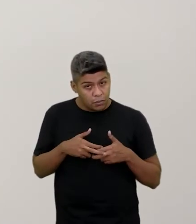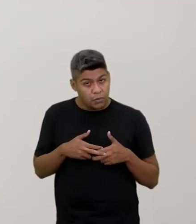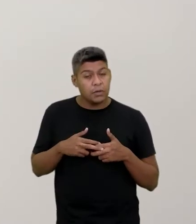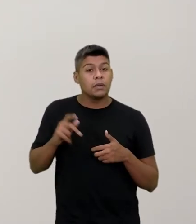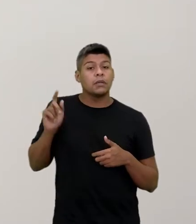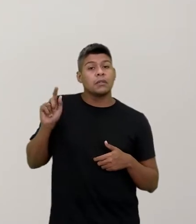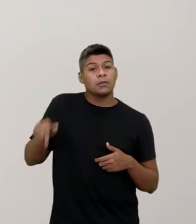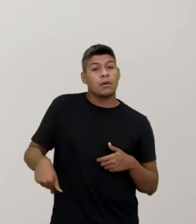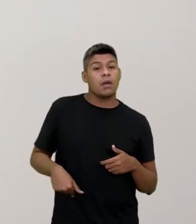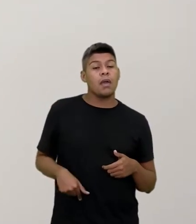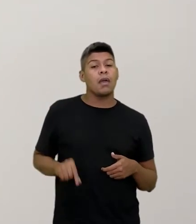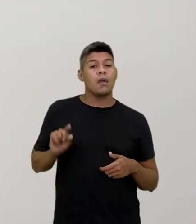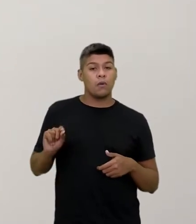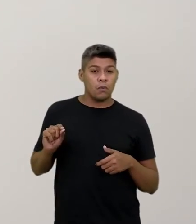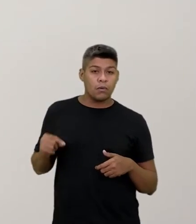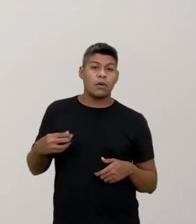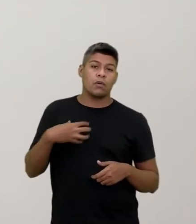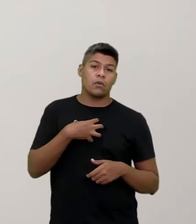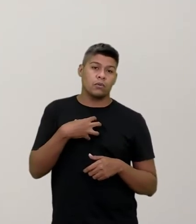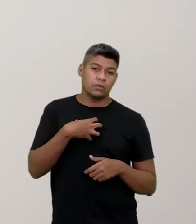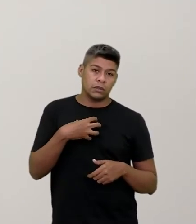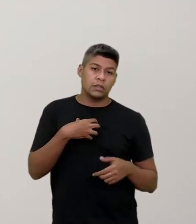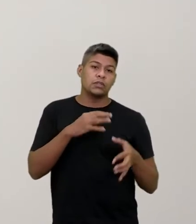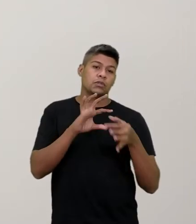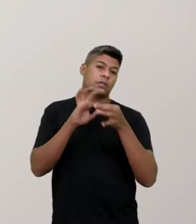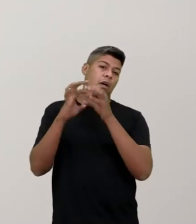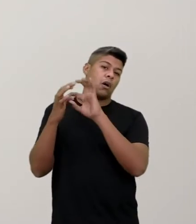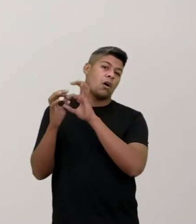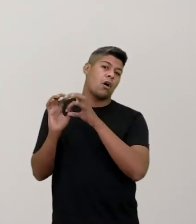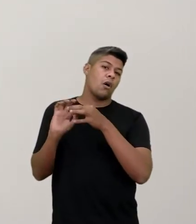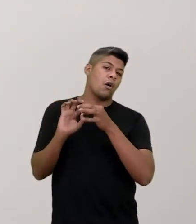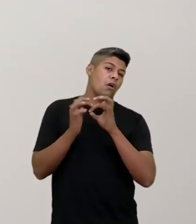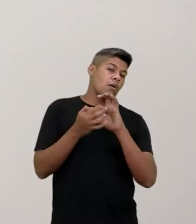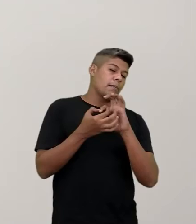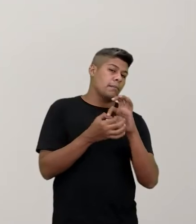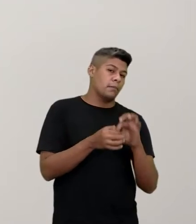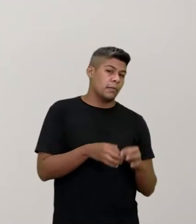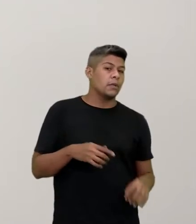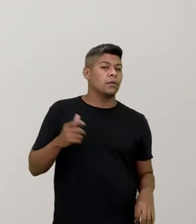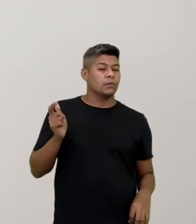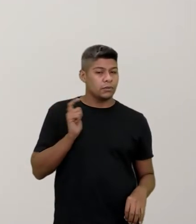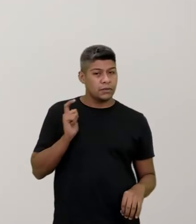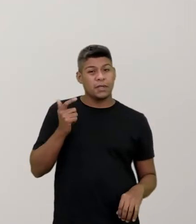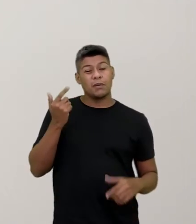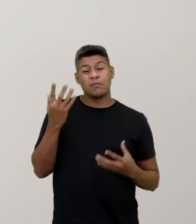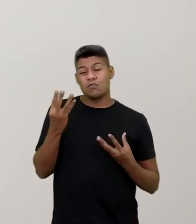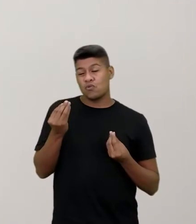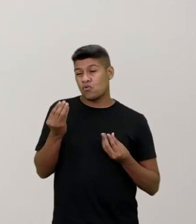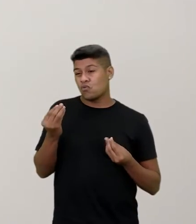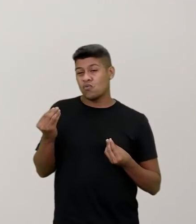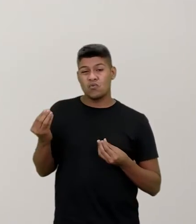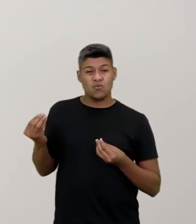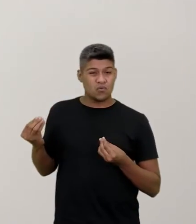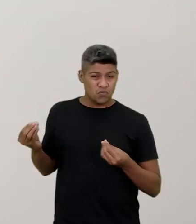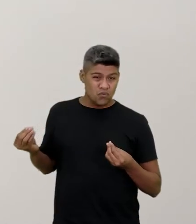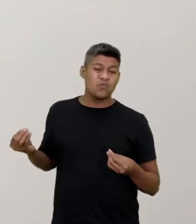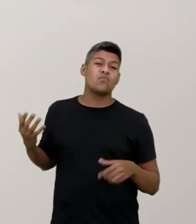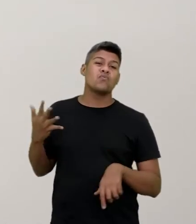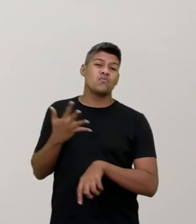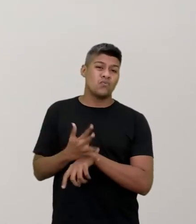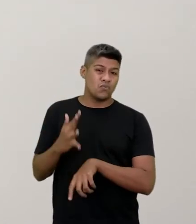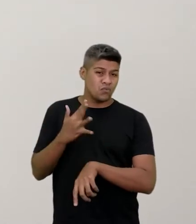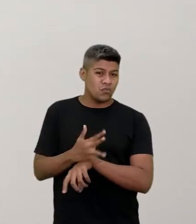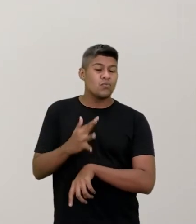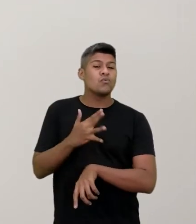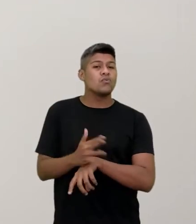são colocadas no contexto das Olimpíadas, por exemplo, né? Então nós temos muitos atletas olímpicos que praticam